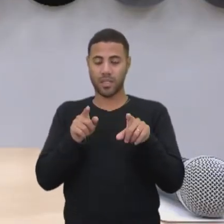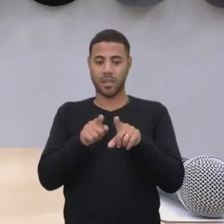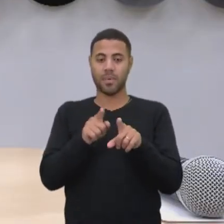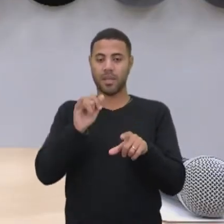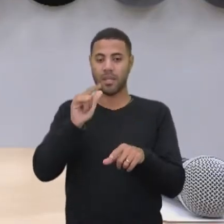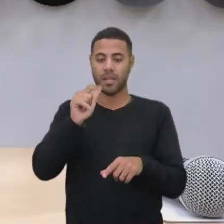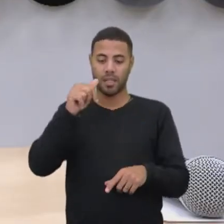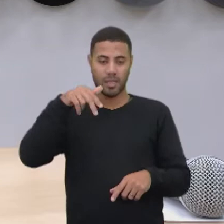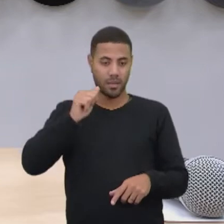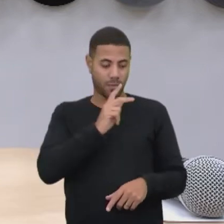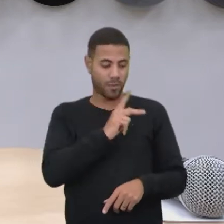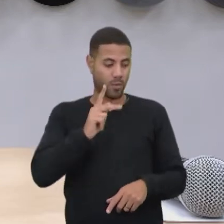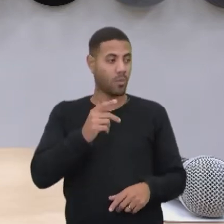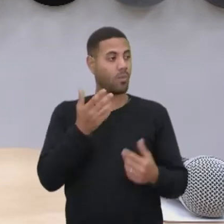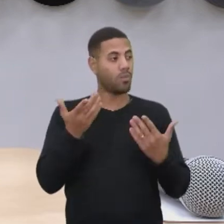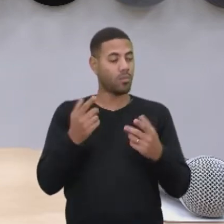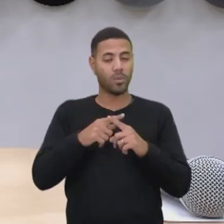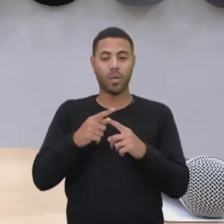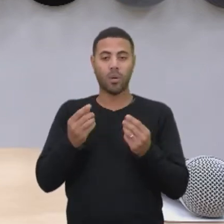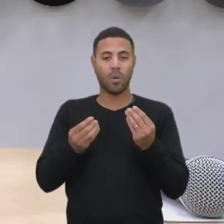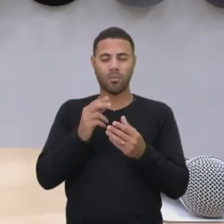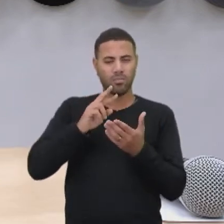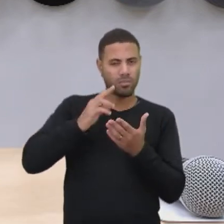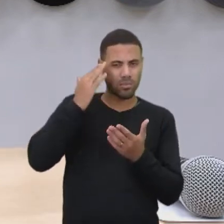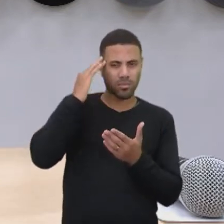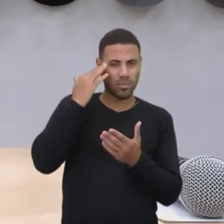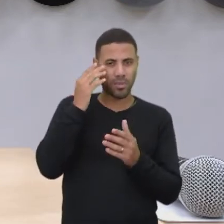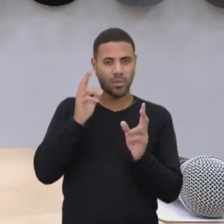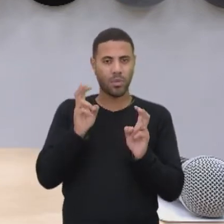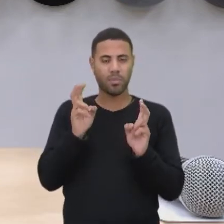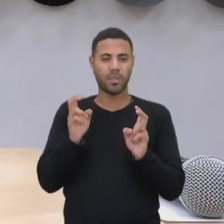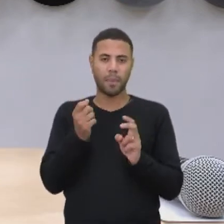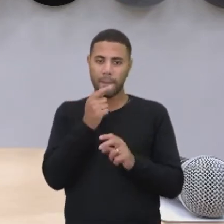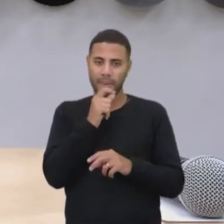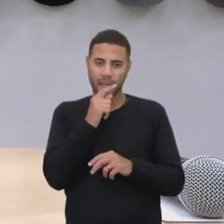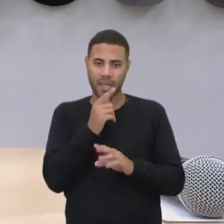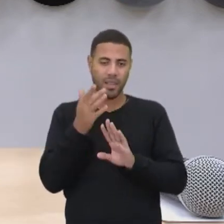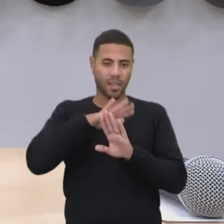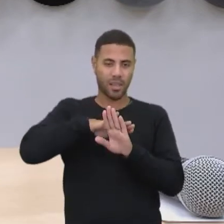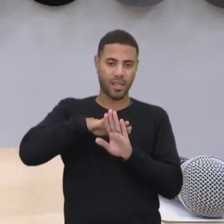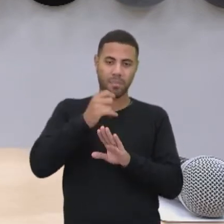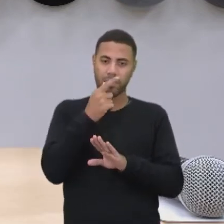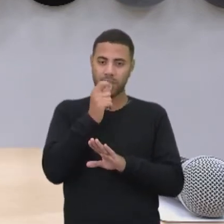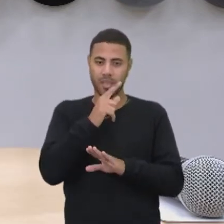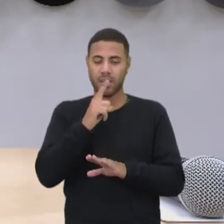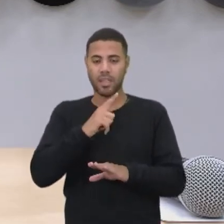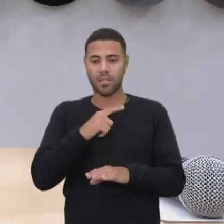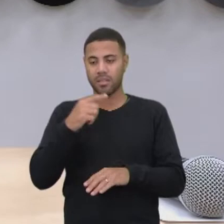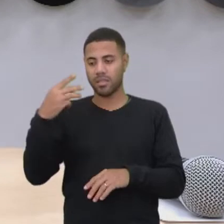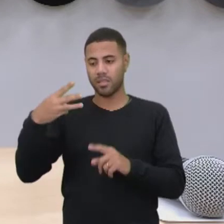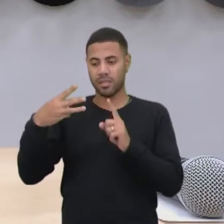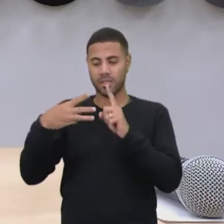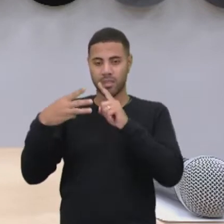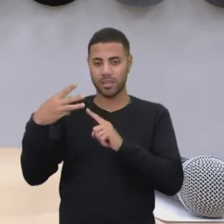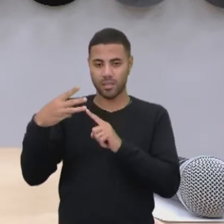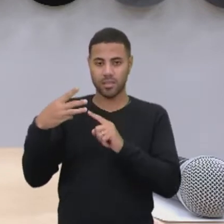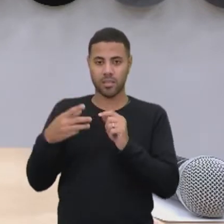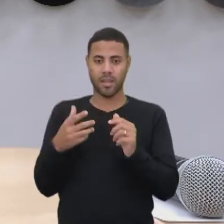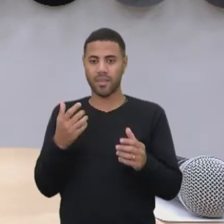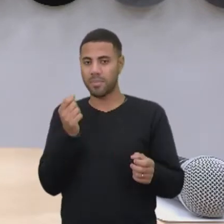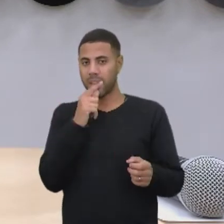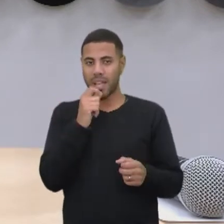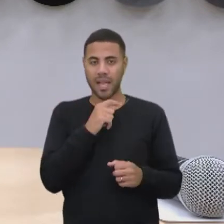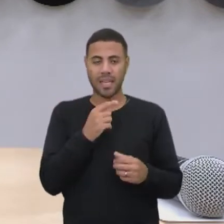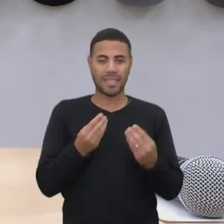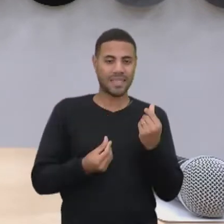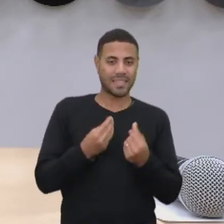como interpretar as tirinhas, porque às vezes o estudante ele não percebe essa questão do humor, né? Que é o terceiro quadrinho. Geralmente ele traz esse humor, que é o humor irônico, aquela